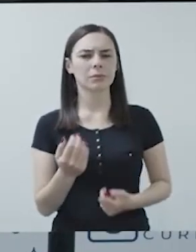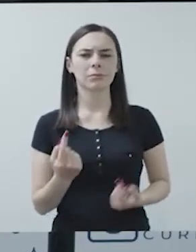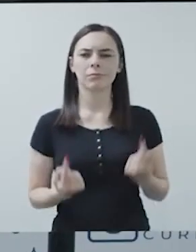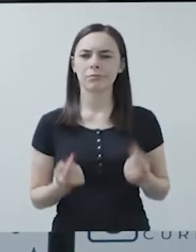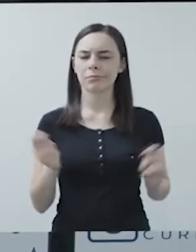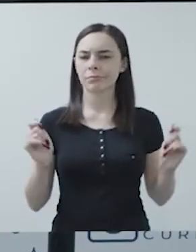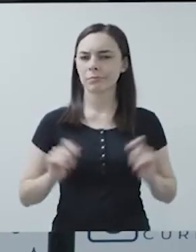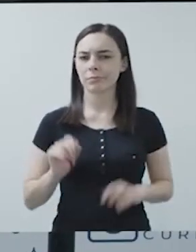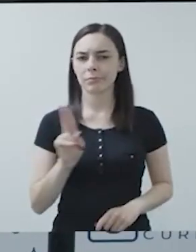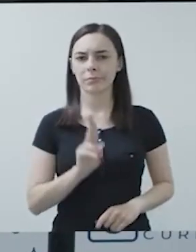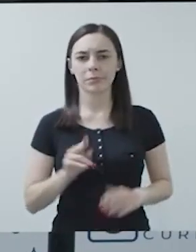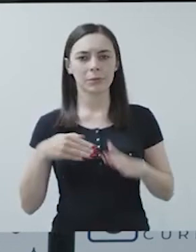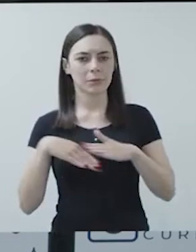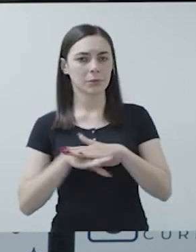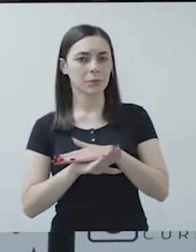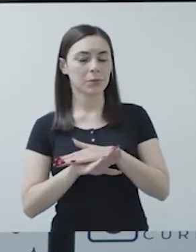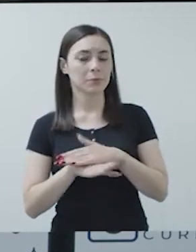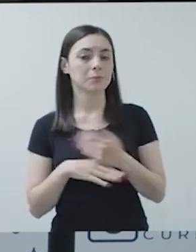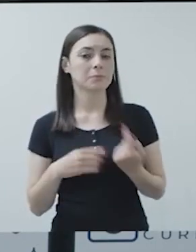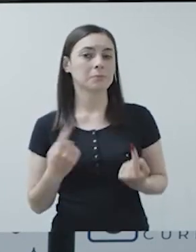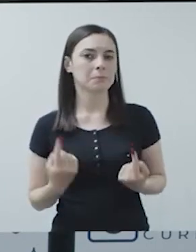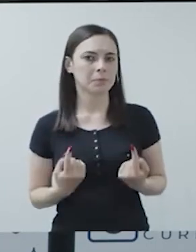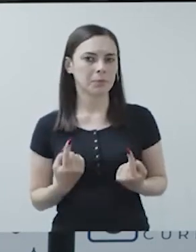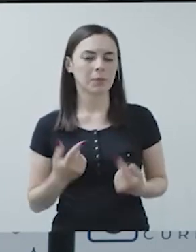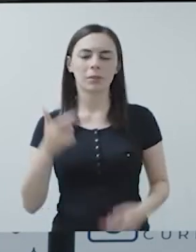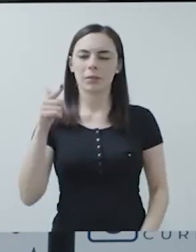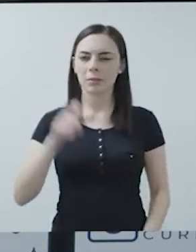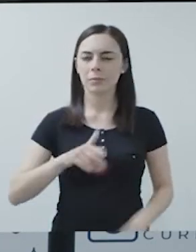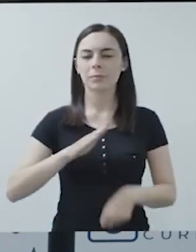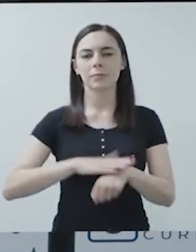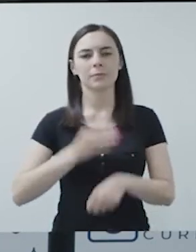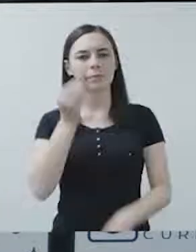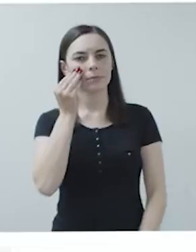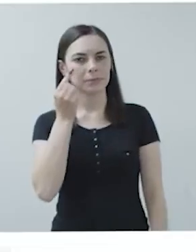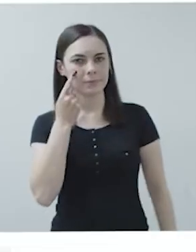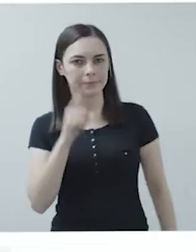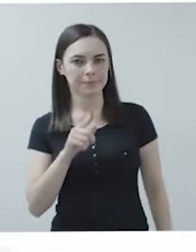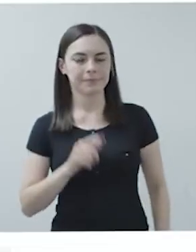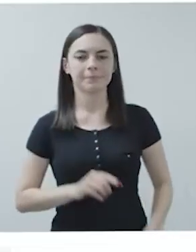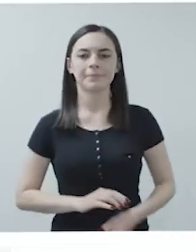vai usar para guardar o seu avião? Vou dar mais um tempo para você tentar descobrir.